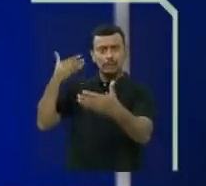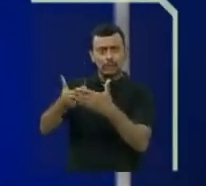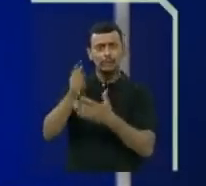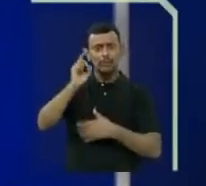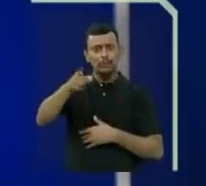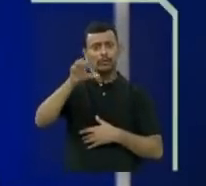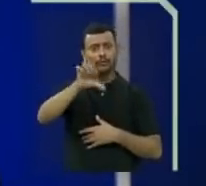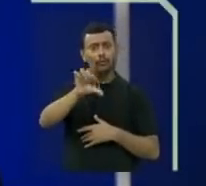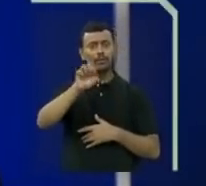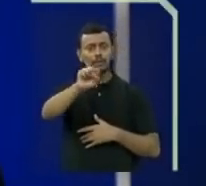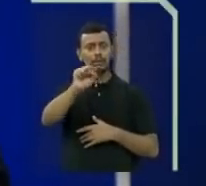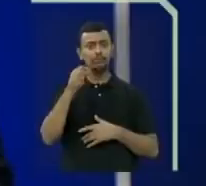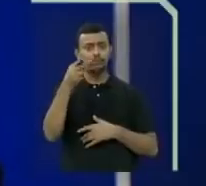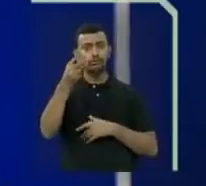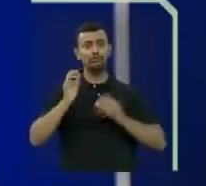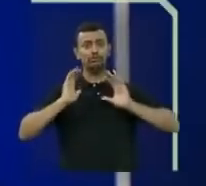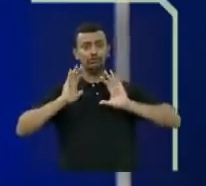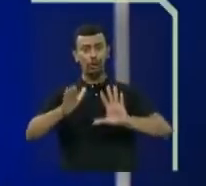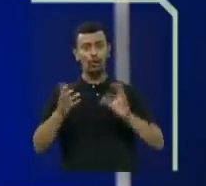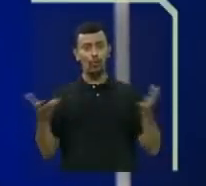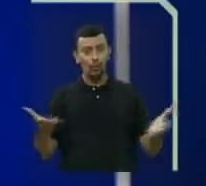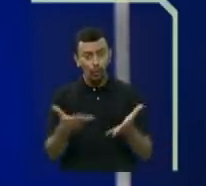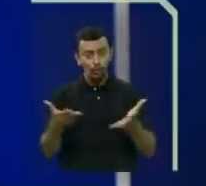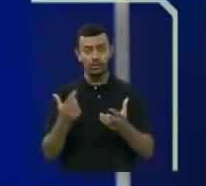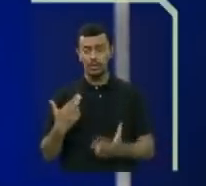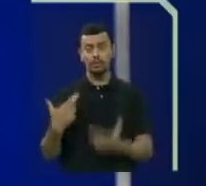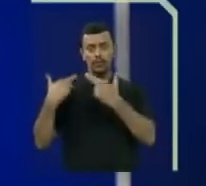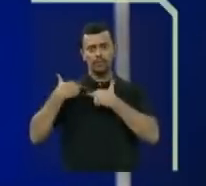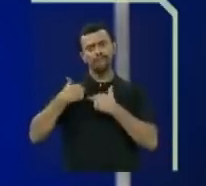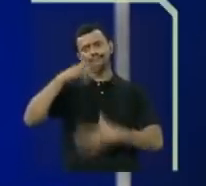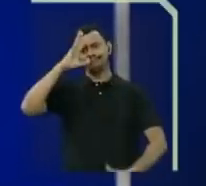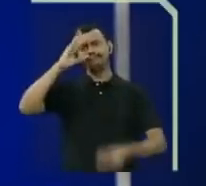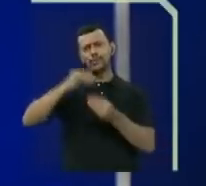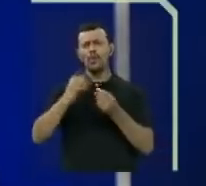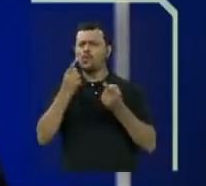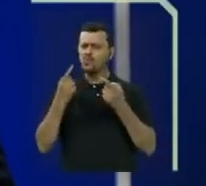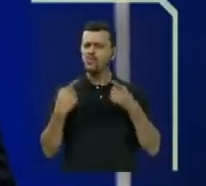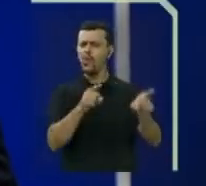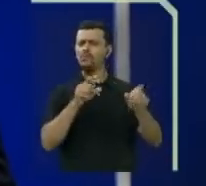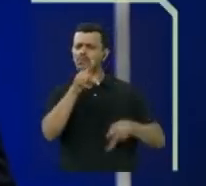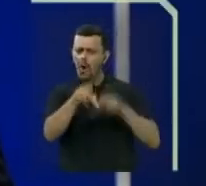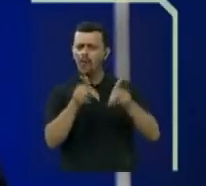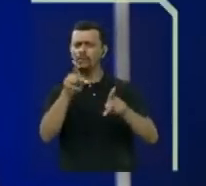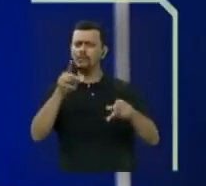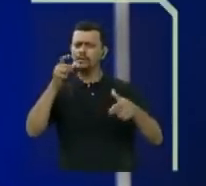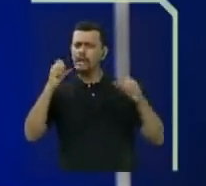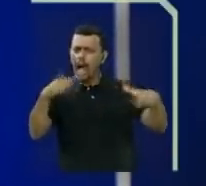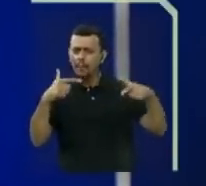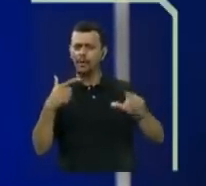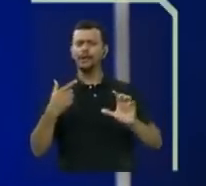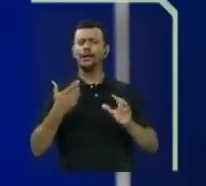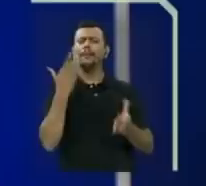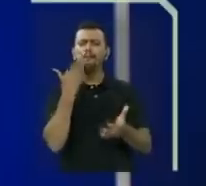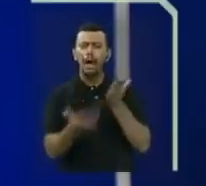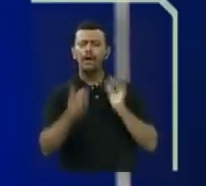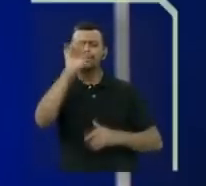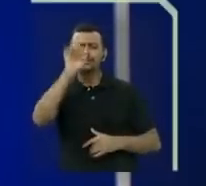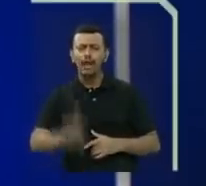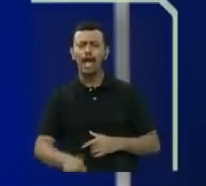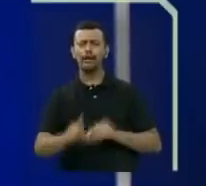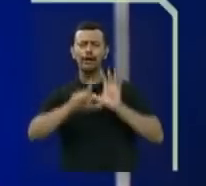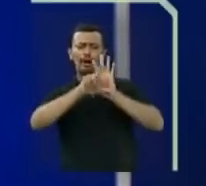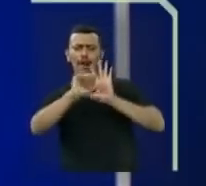é o grande responsável hoje do golpe contra o povo trabalhador, tirando direitos da reforma trabalhista, aprovando a lei